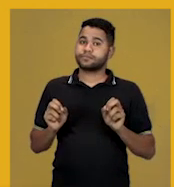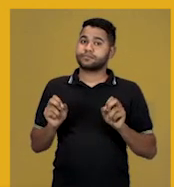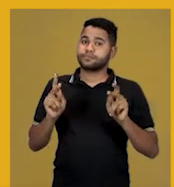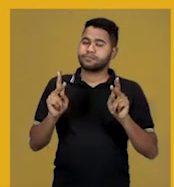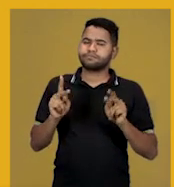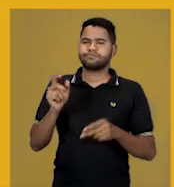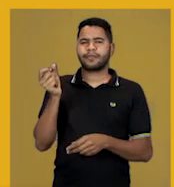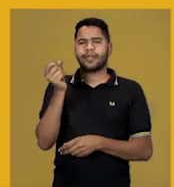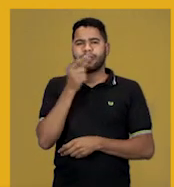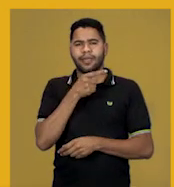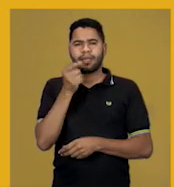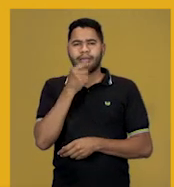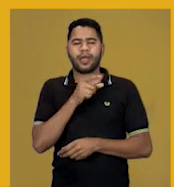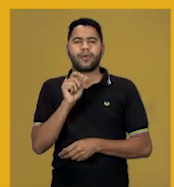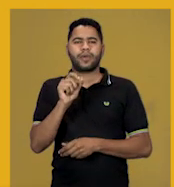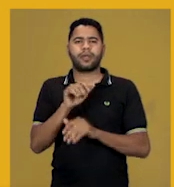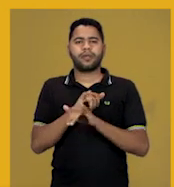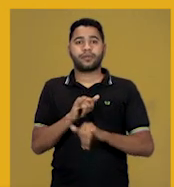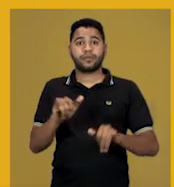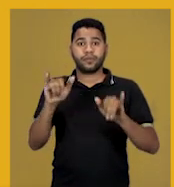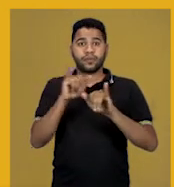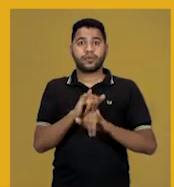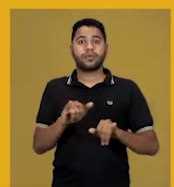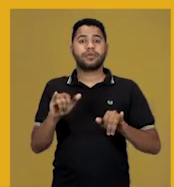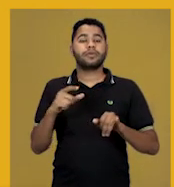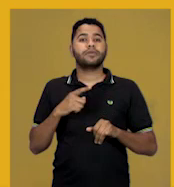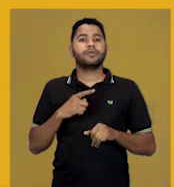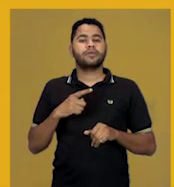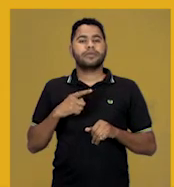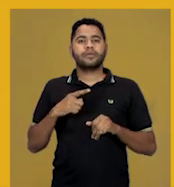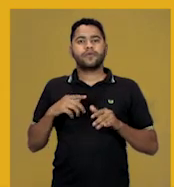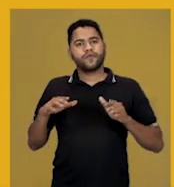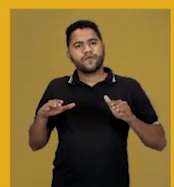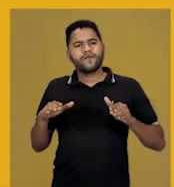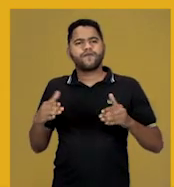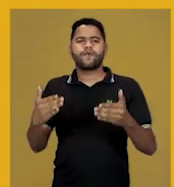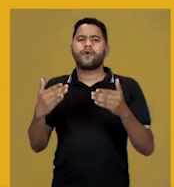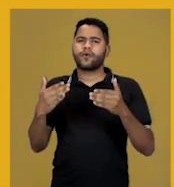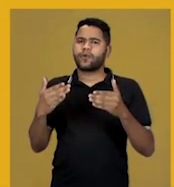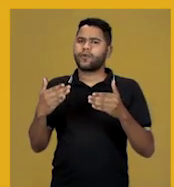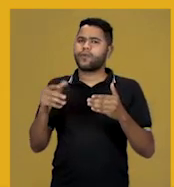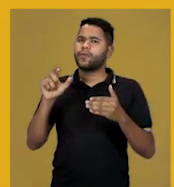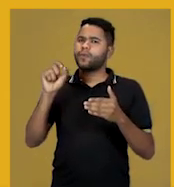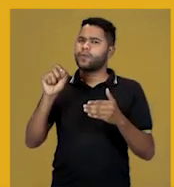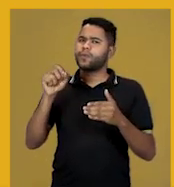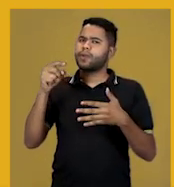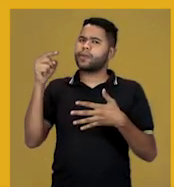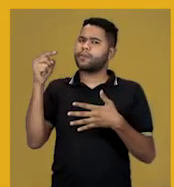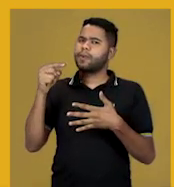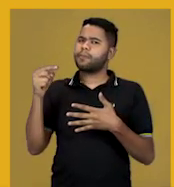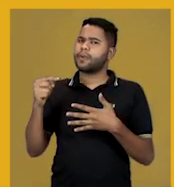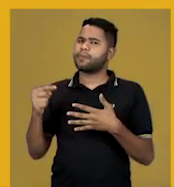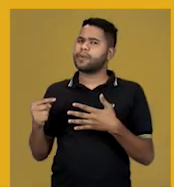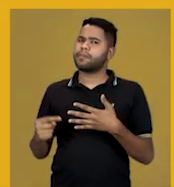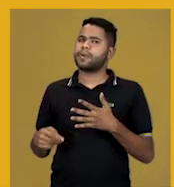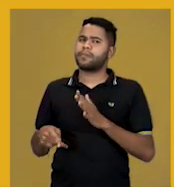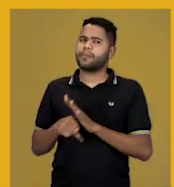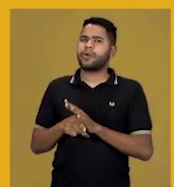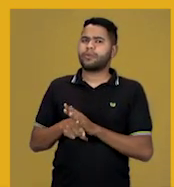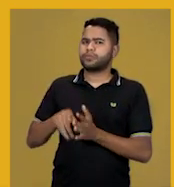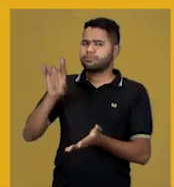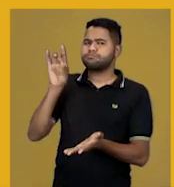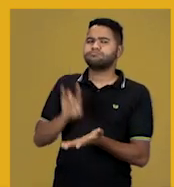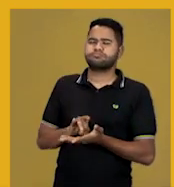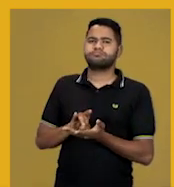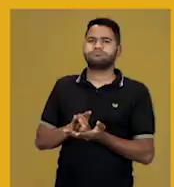É engraçado que a notícia, ela tem uma preocupação com essa questão, né, da